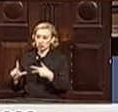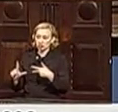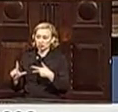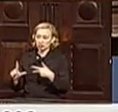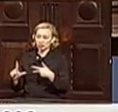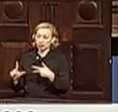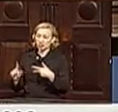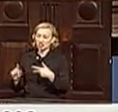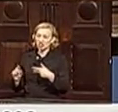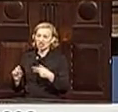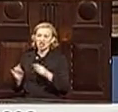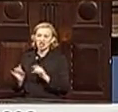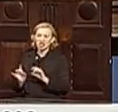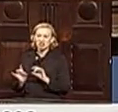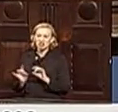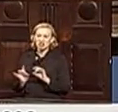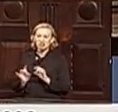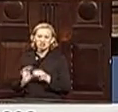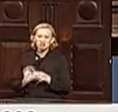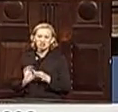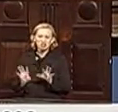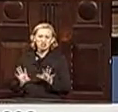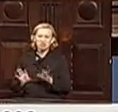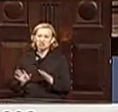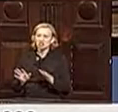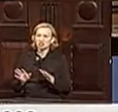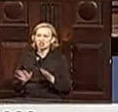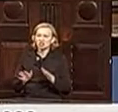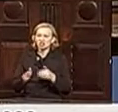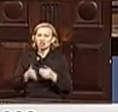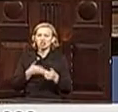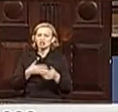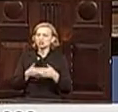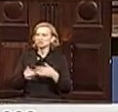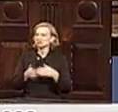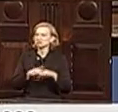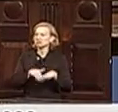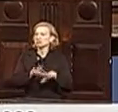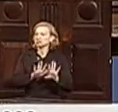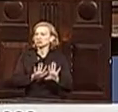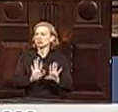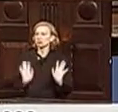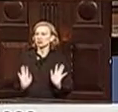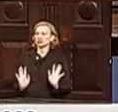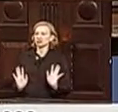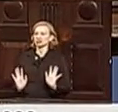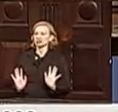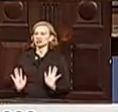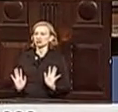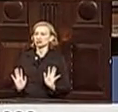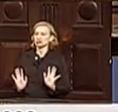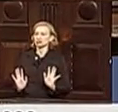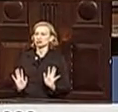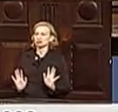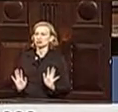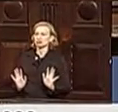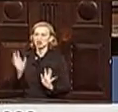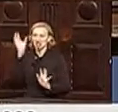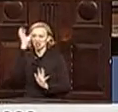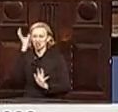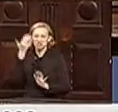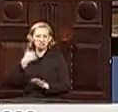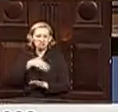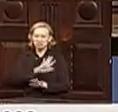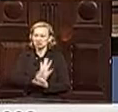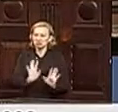que as coisas aconteçam e se resolvam, como nós falamos, por segunda intenção, se resolvam por si só.